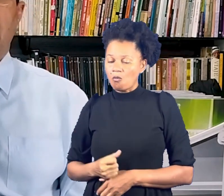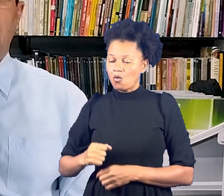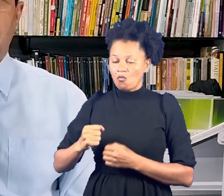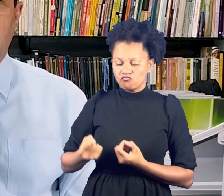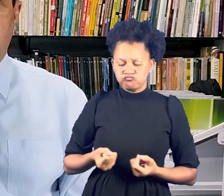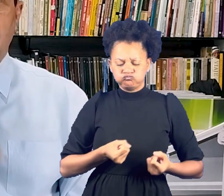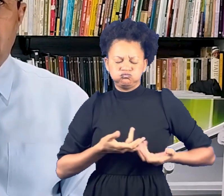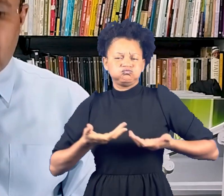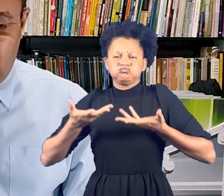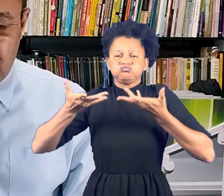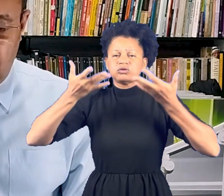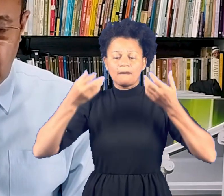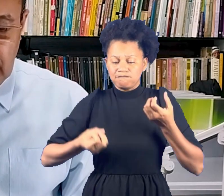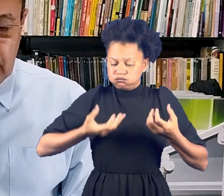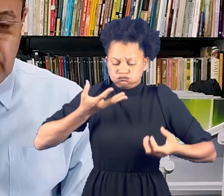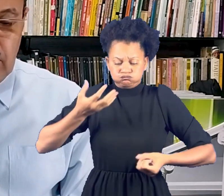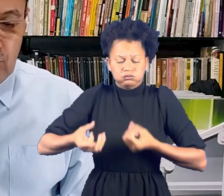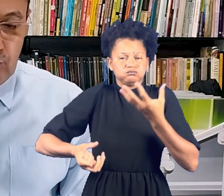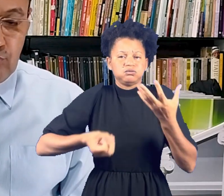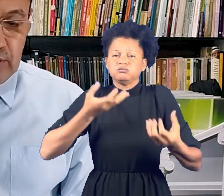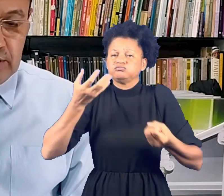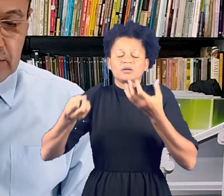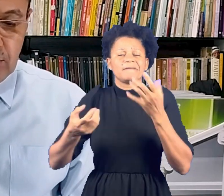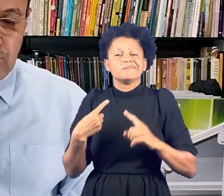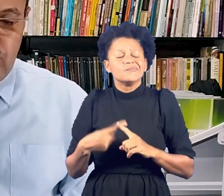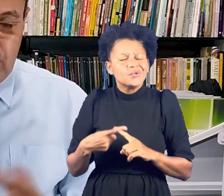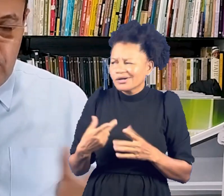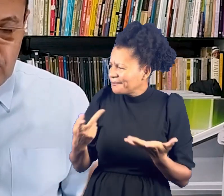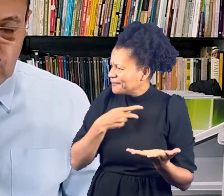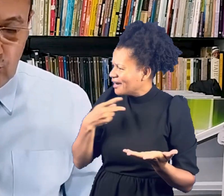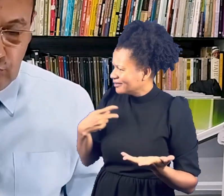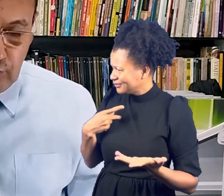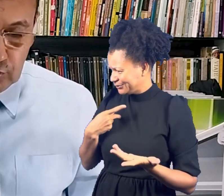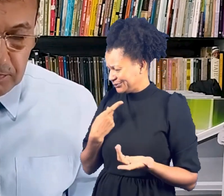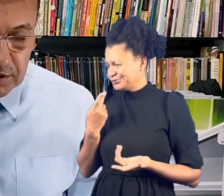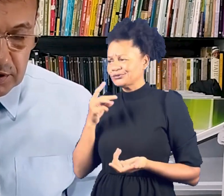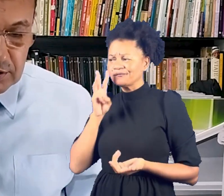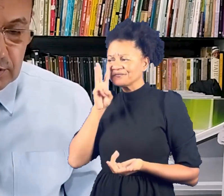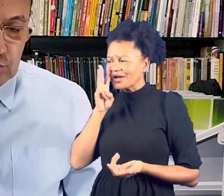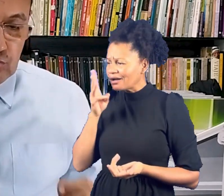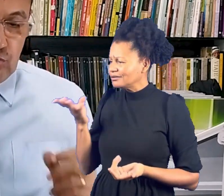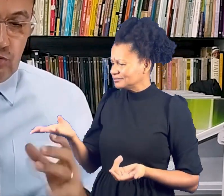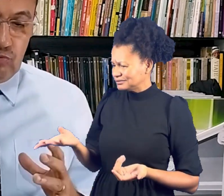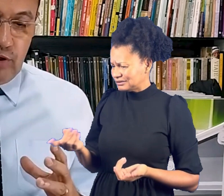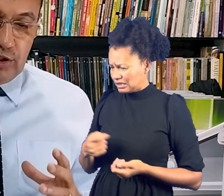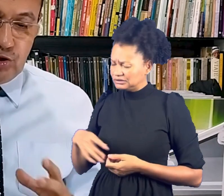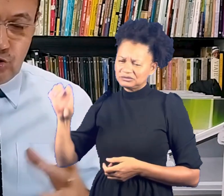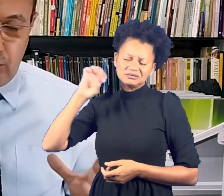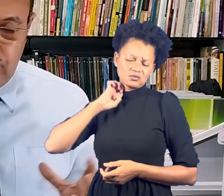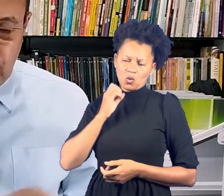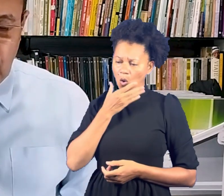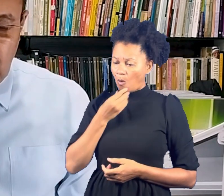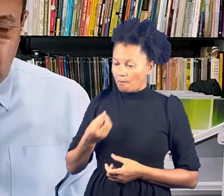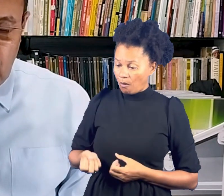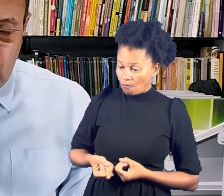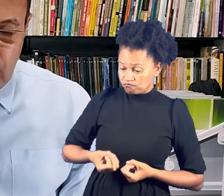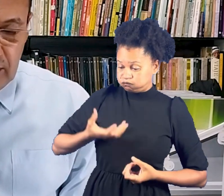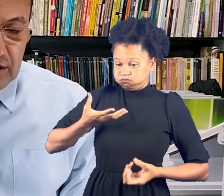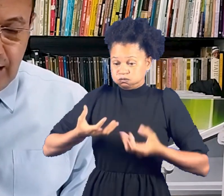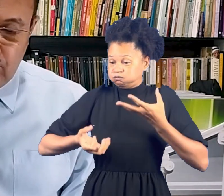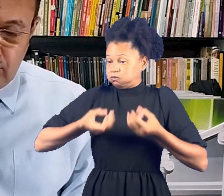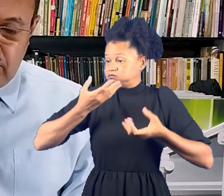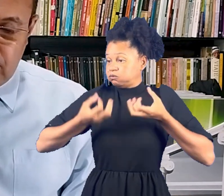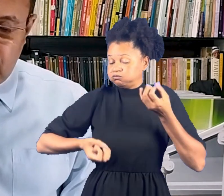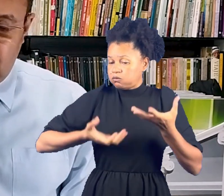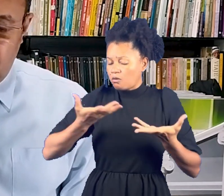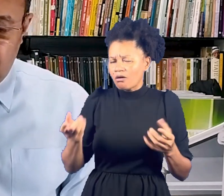homem abundante. Guarda esse tópico, que ele é muito interessante. Por quê, pastor Walter Pereira? O senhor colocou aí, Estevão, um